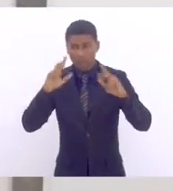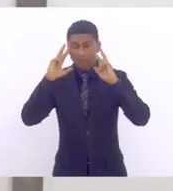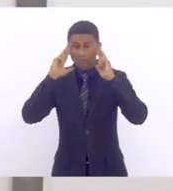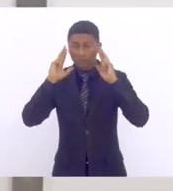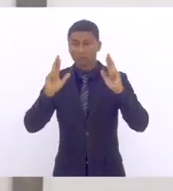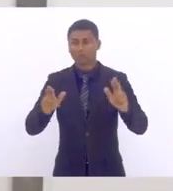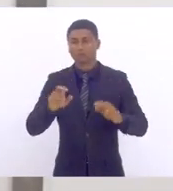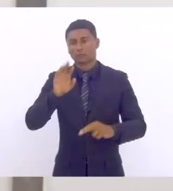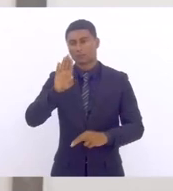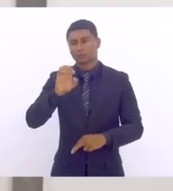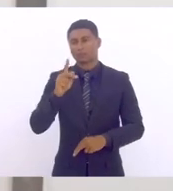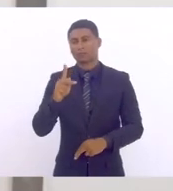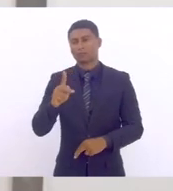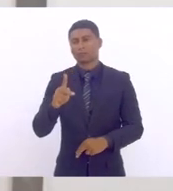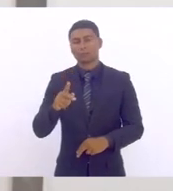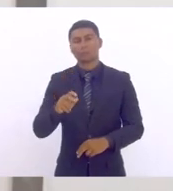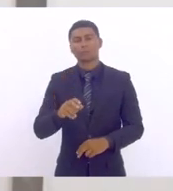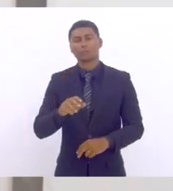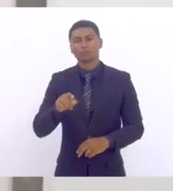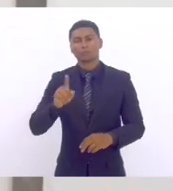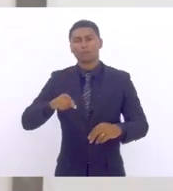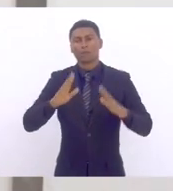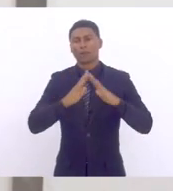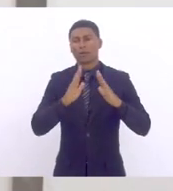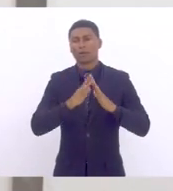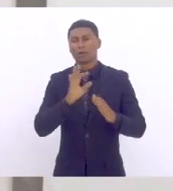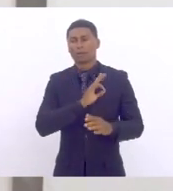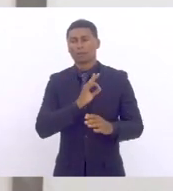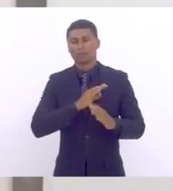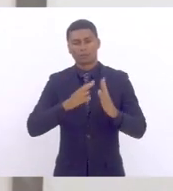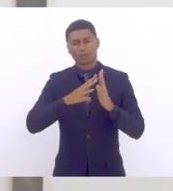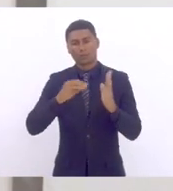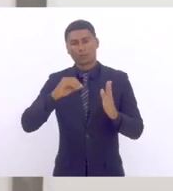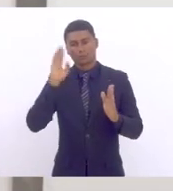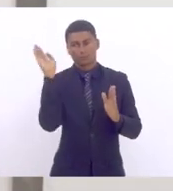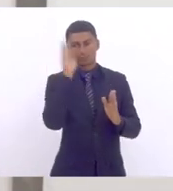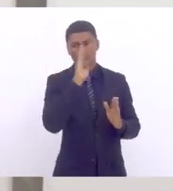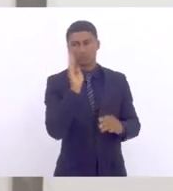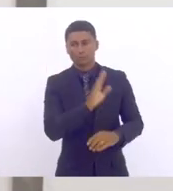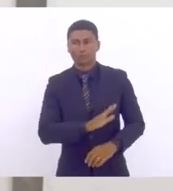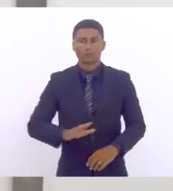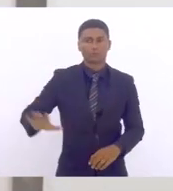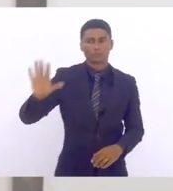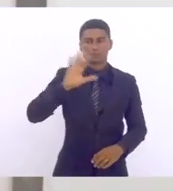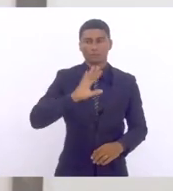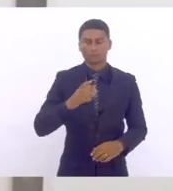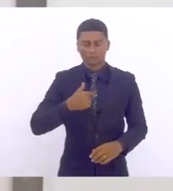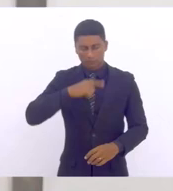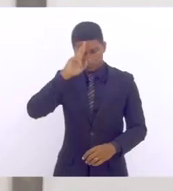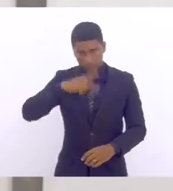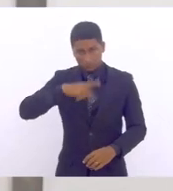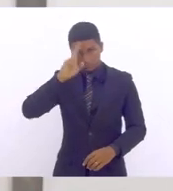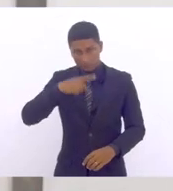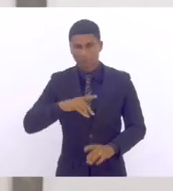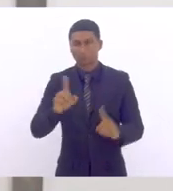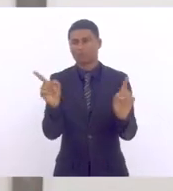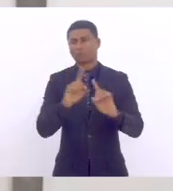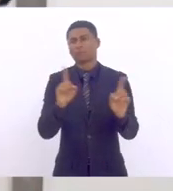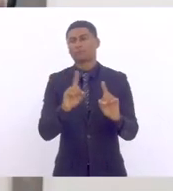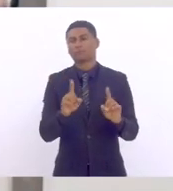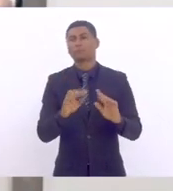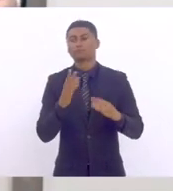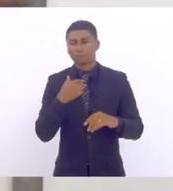BEP, que, aliás, é um batalhão que serve de modelo para todo o Brasil, sem nenhum caráter pessoal, mas sim